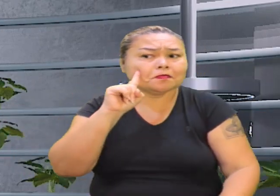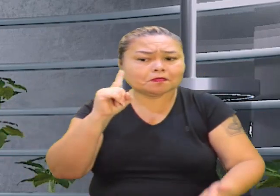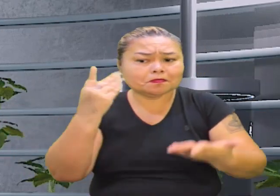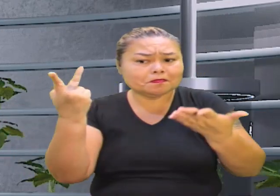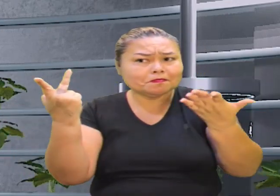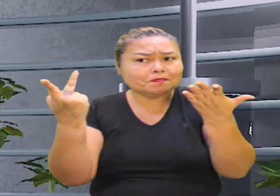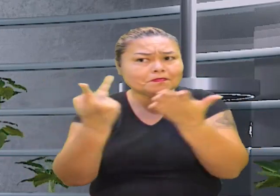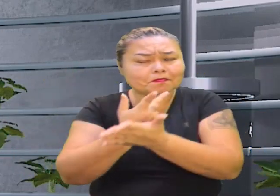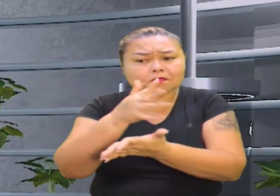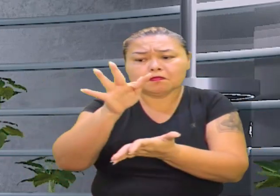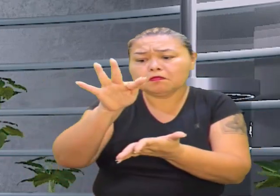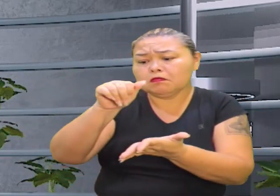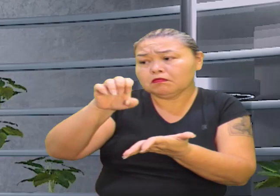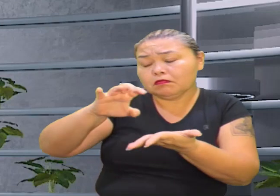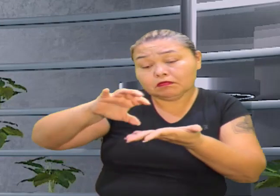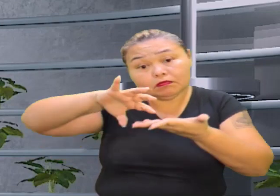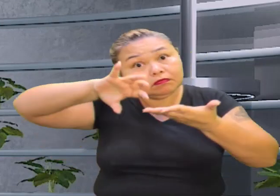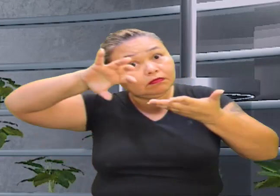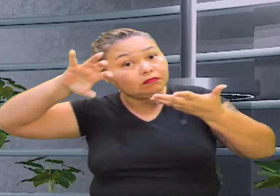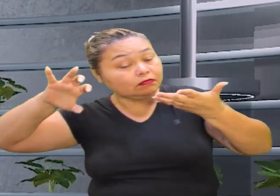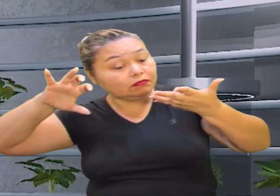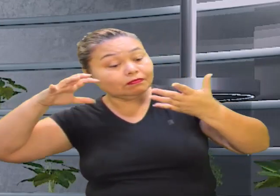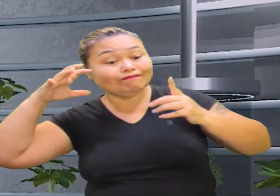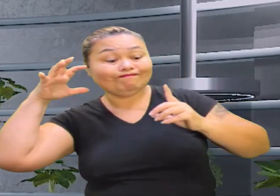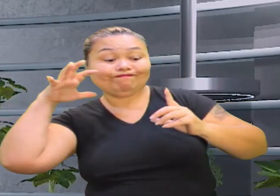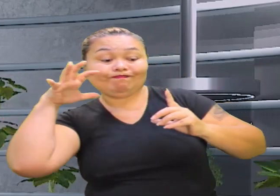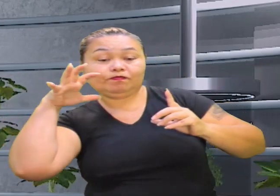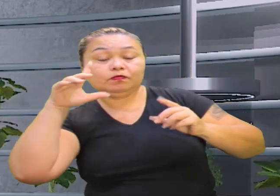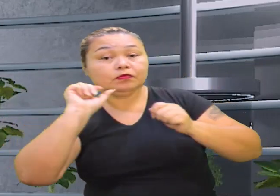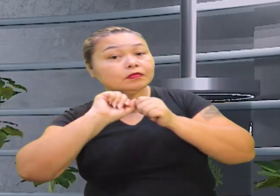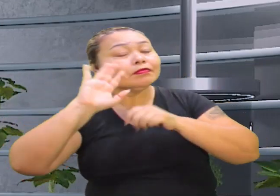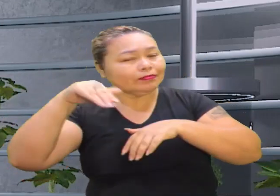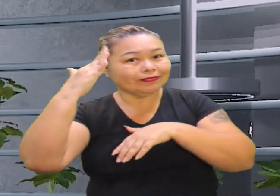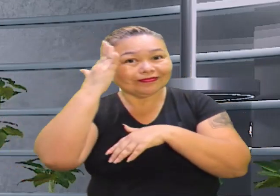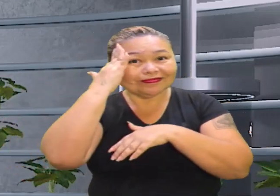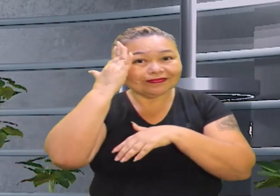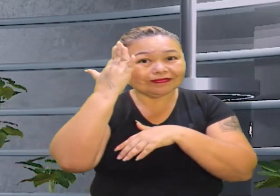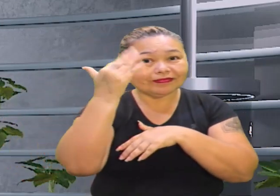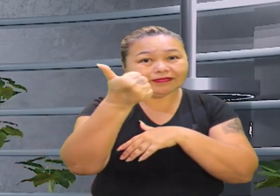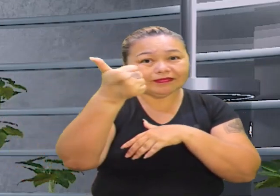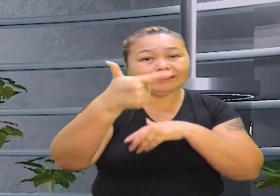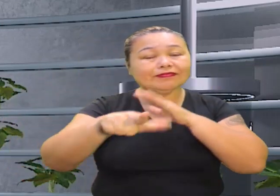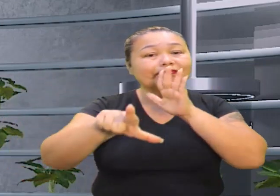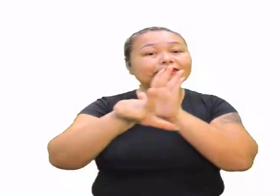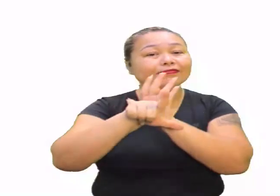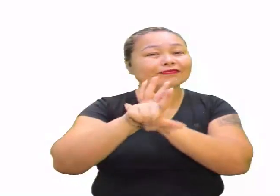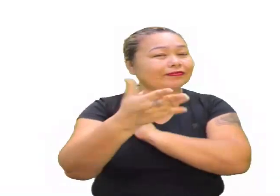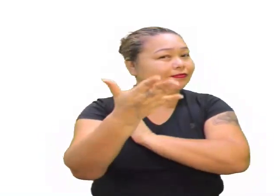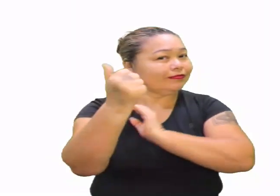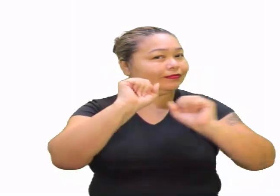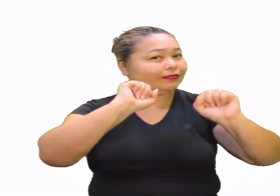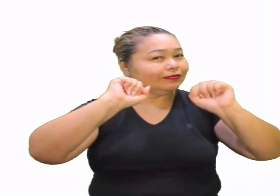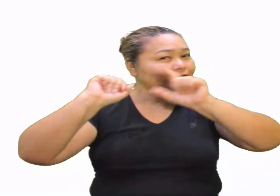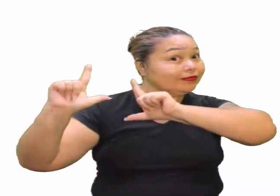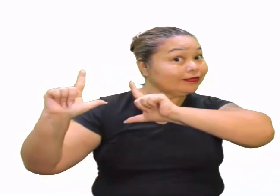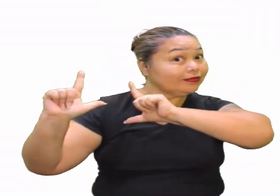externo está influenciando. Vamos então entender essa primeira lei? Na tela, meu diretor.